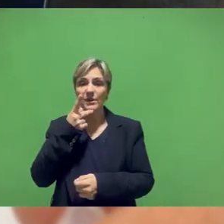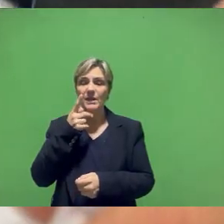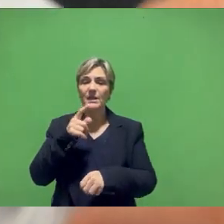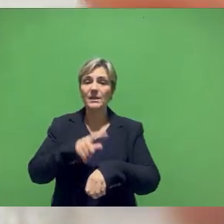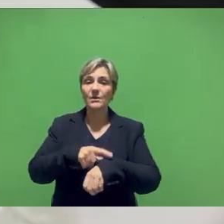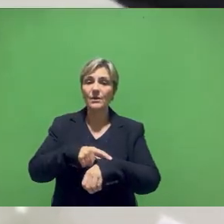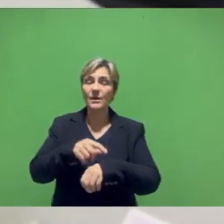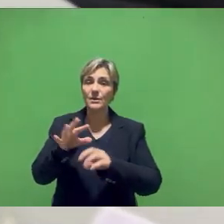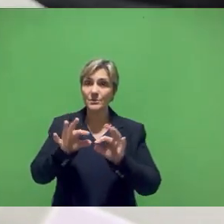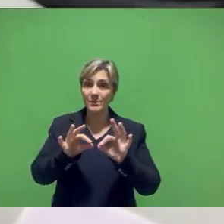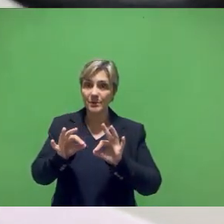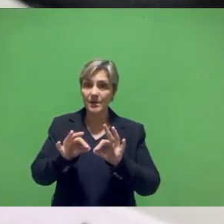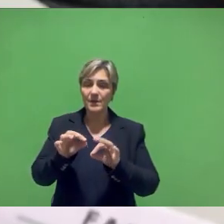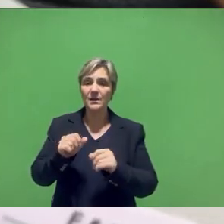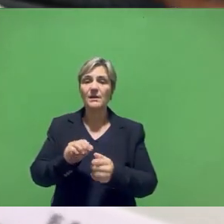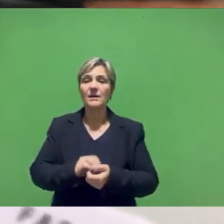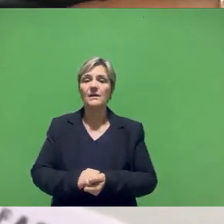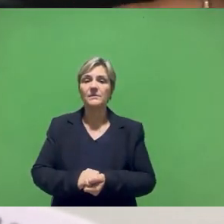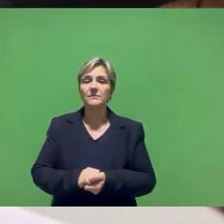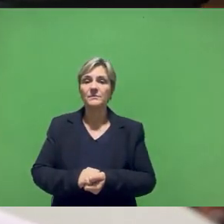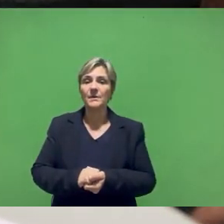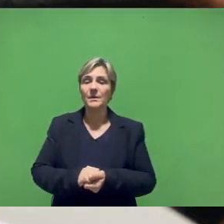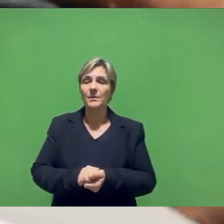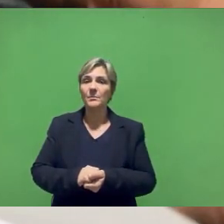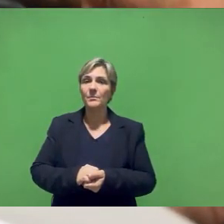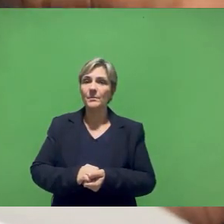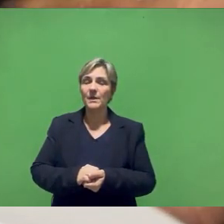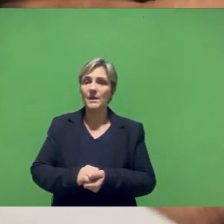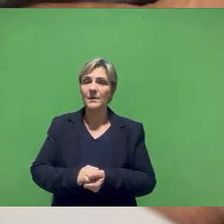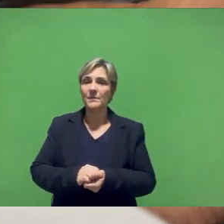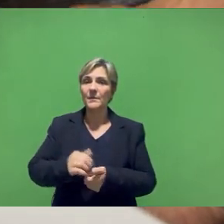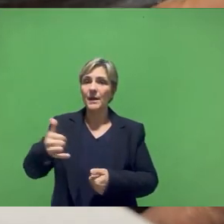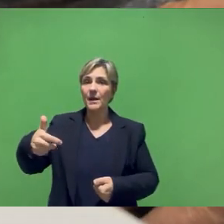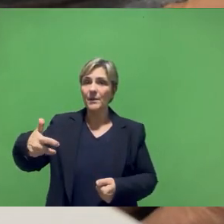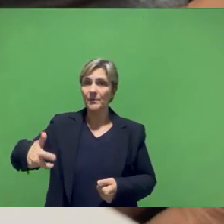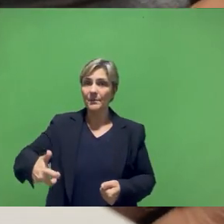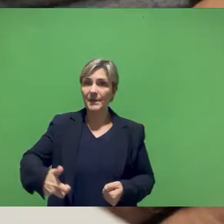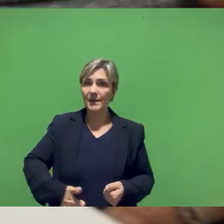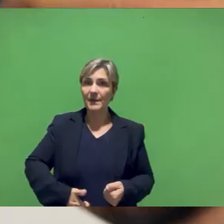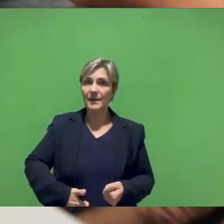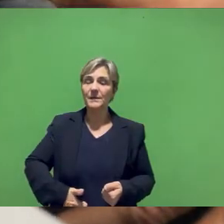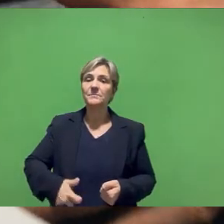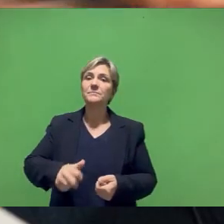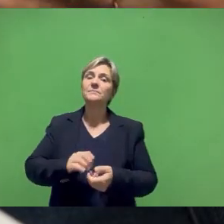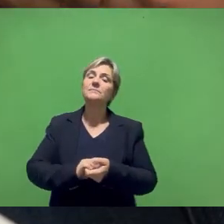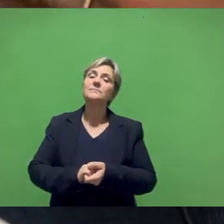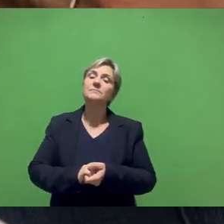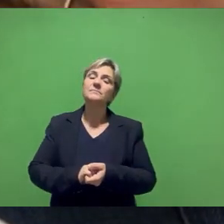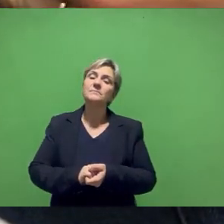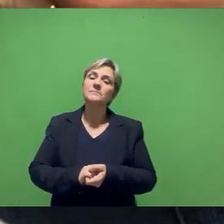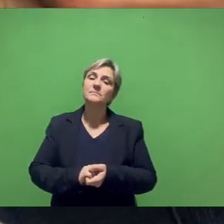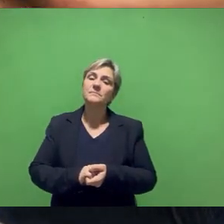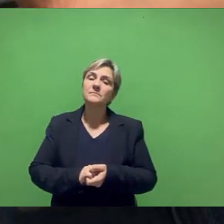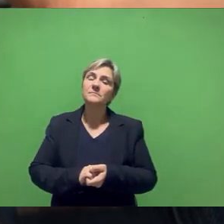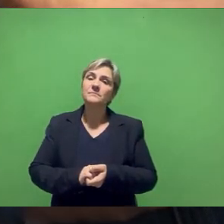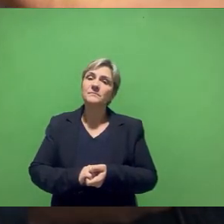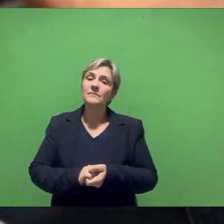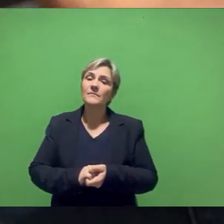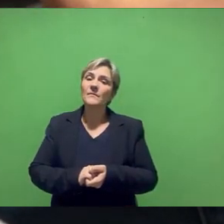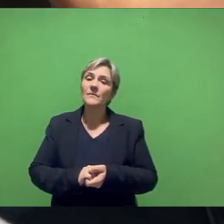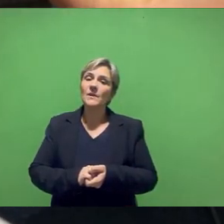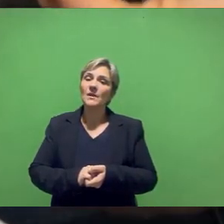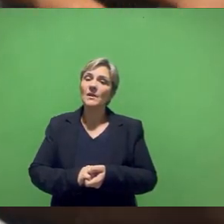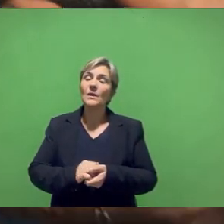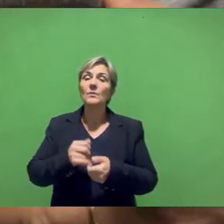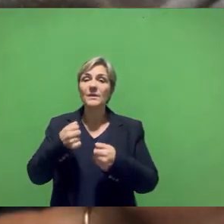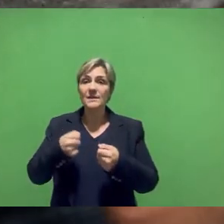de preparar, acho que não falei, na hora de preparar para aplicar a insulina injetável, agulha,